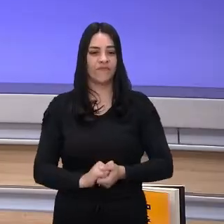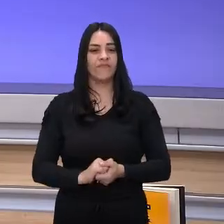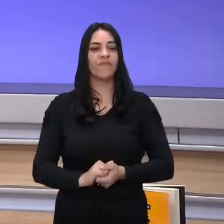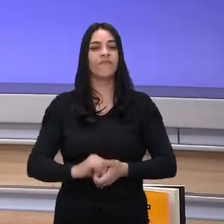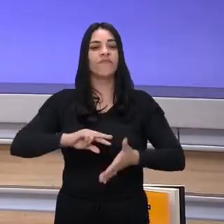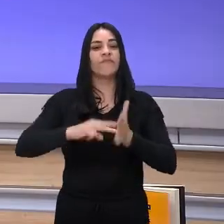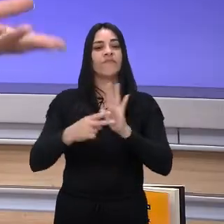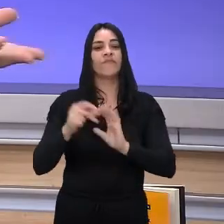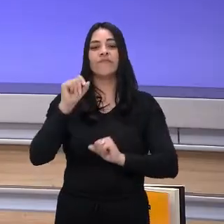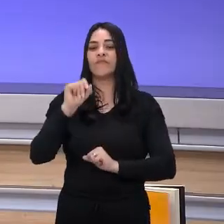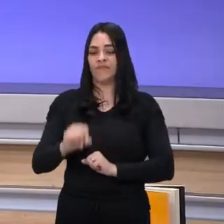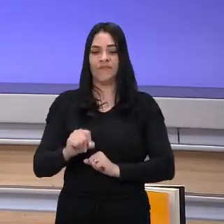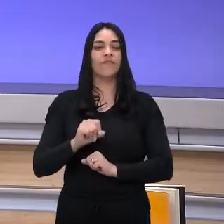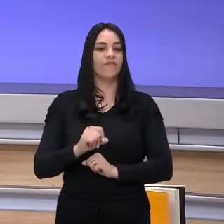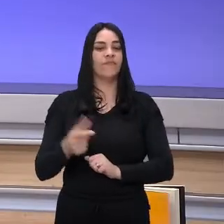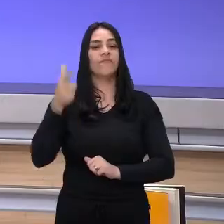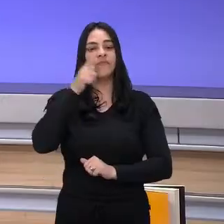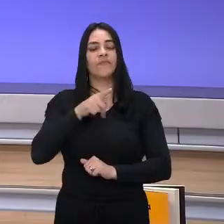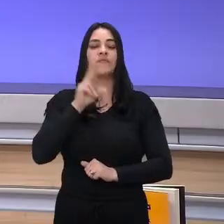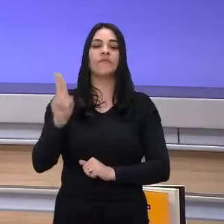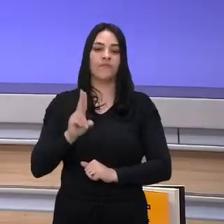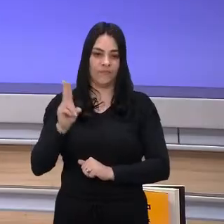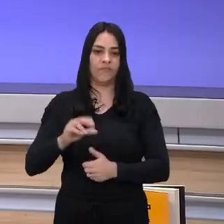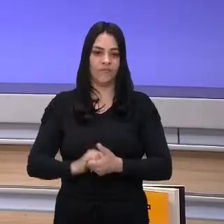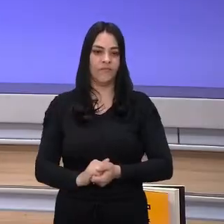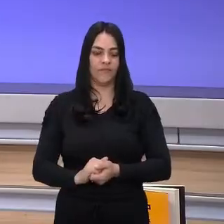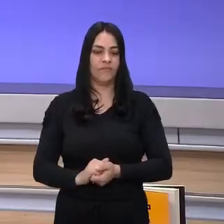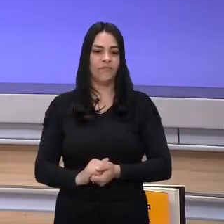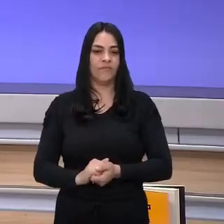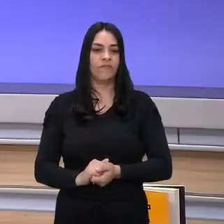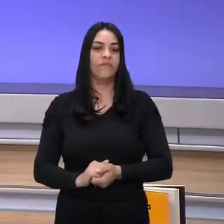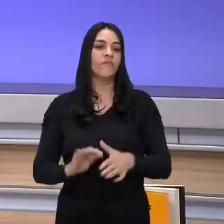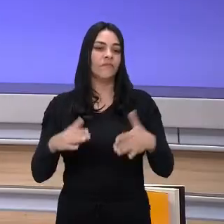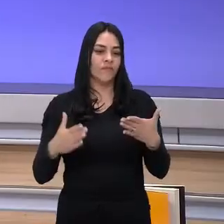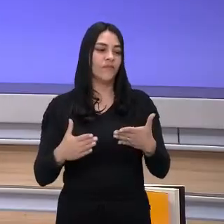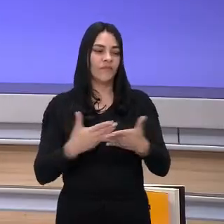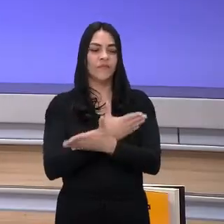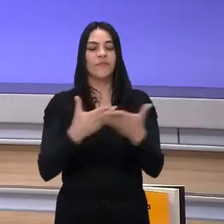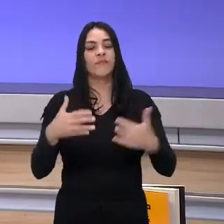seja, nada, praticamente nada de rejeito indo para o aterro. E